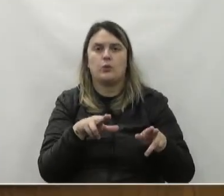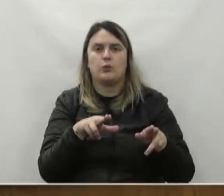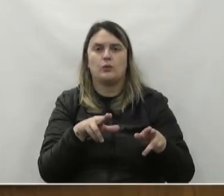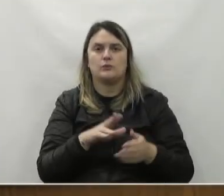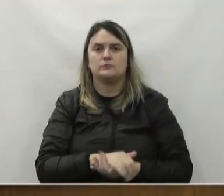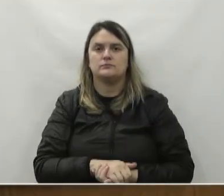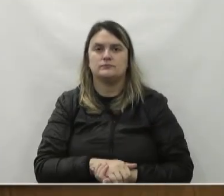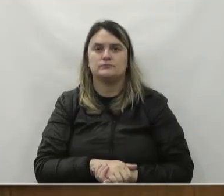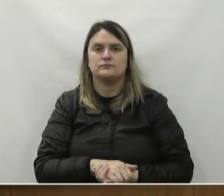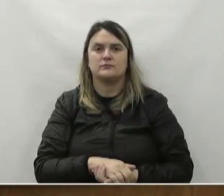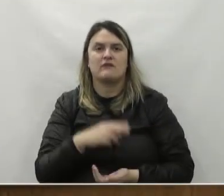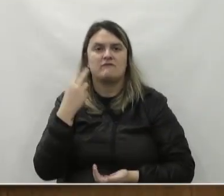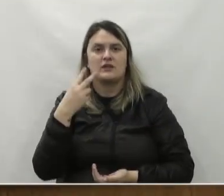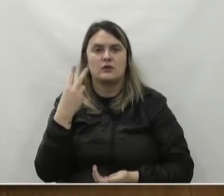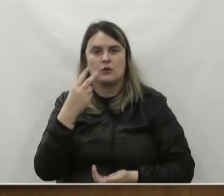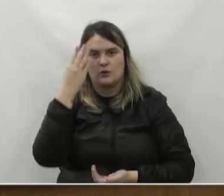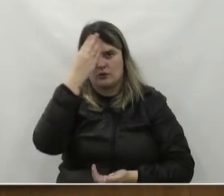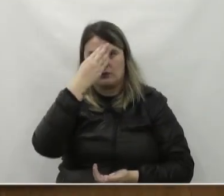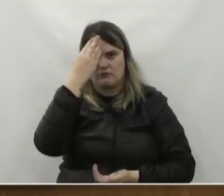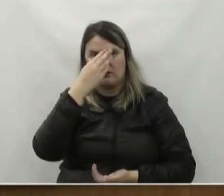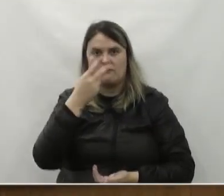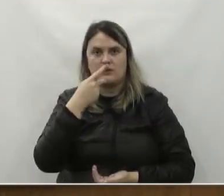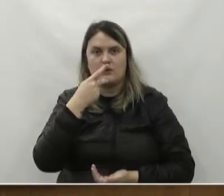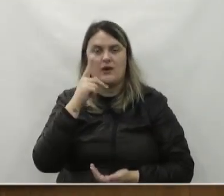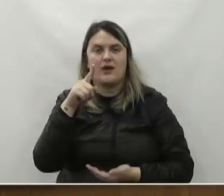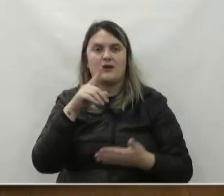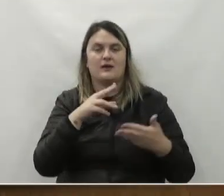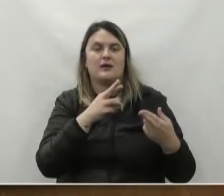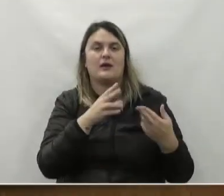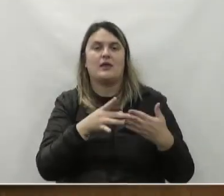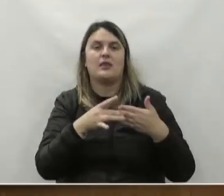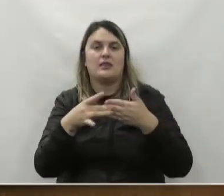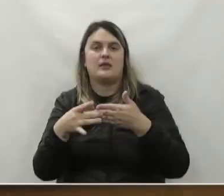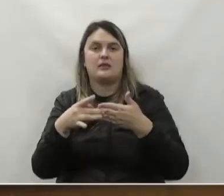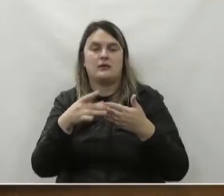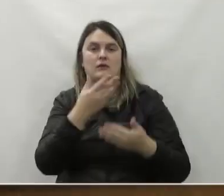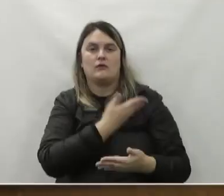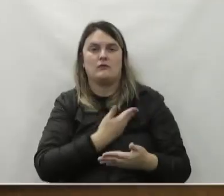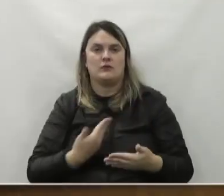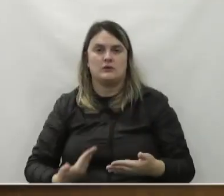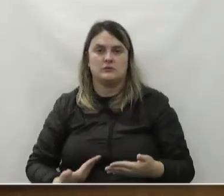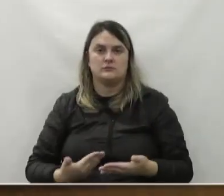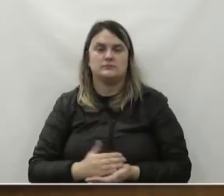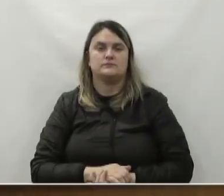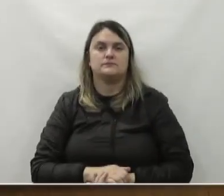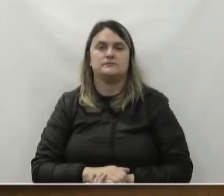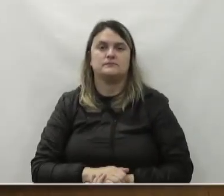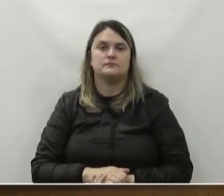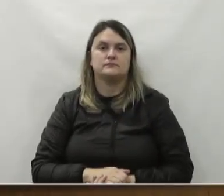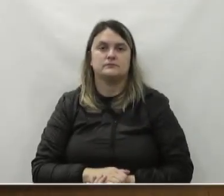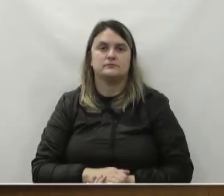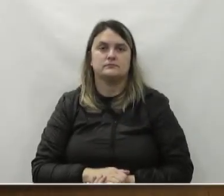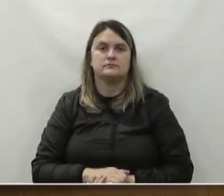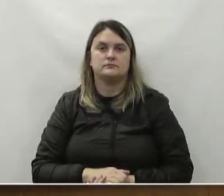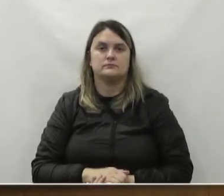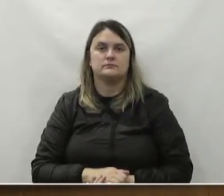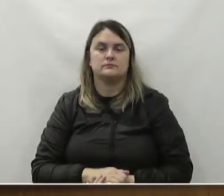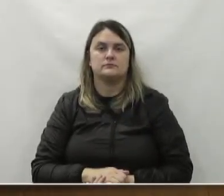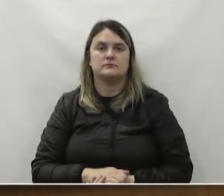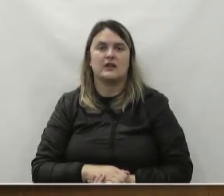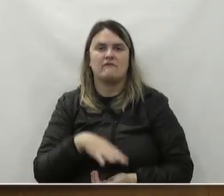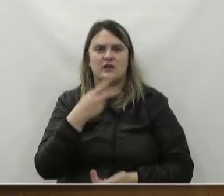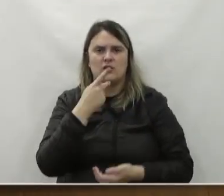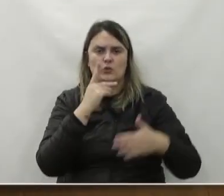o vereador Cordovan, o líder do governo, sobre o